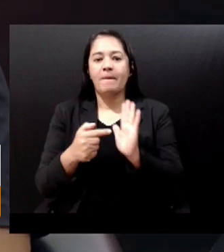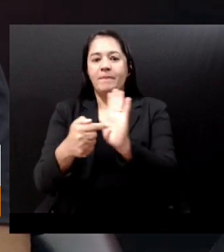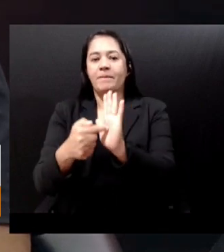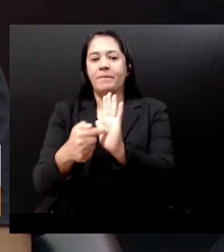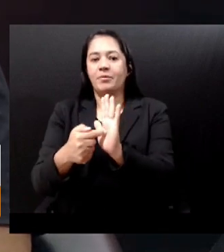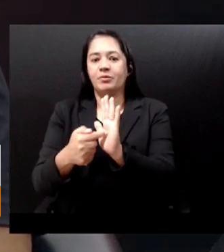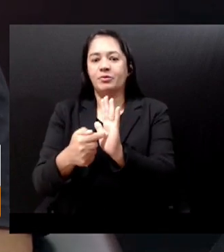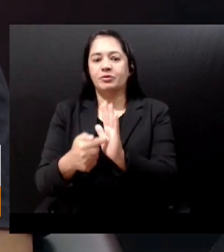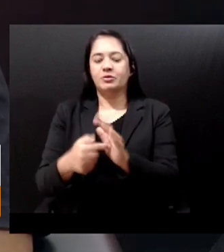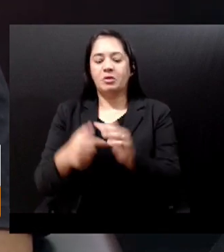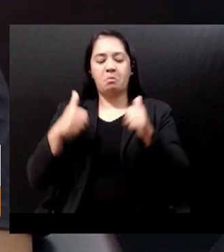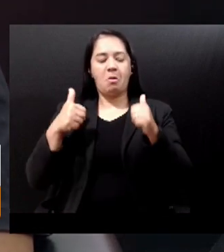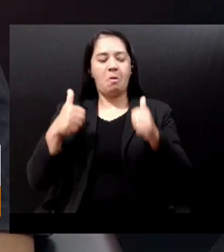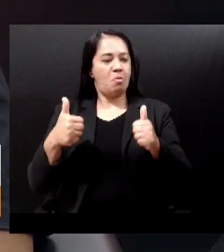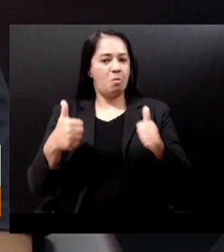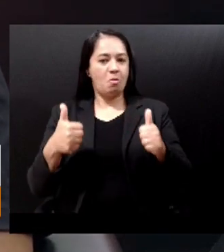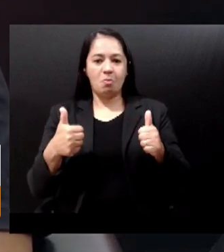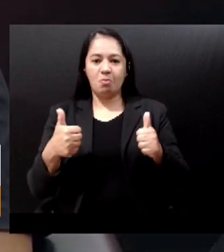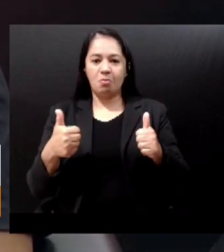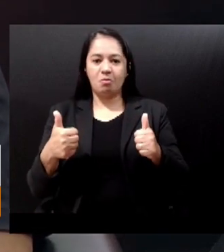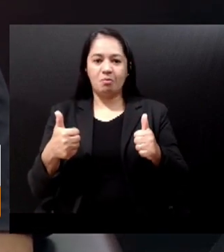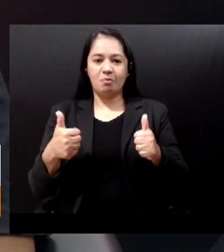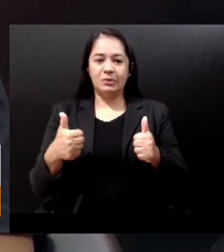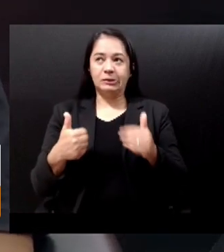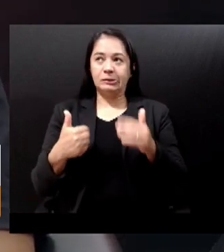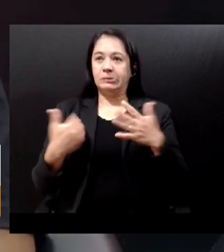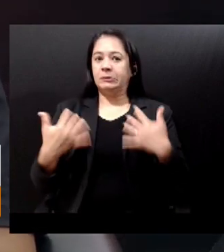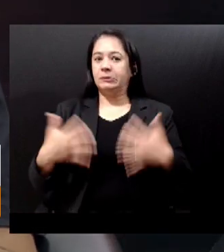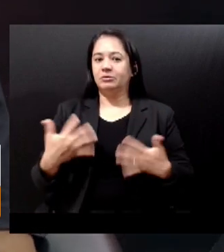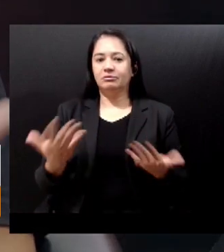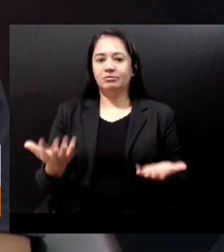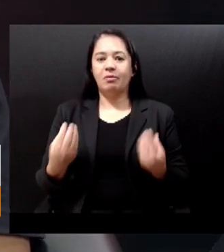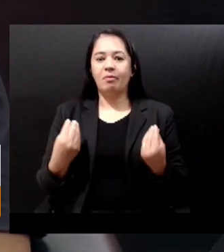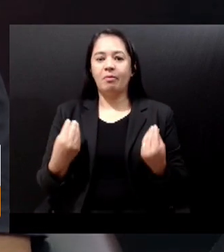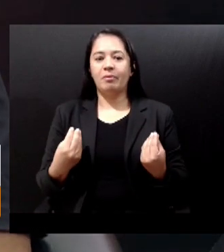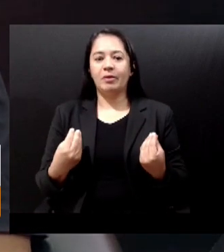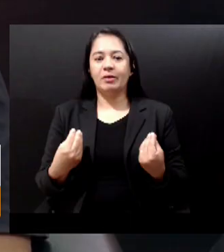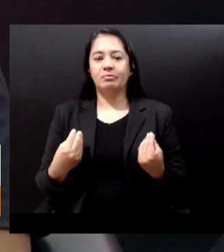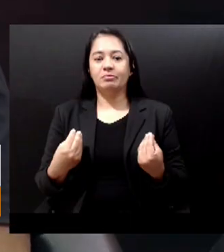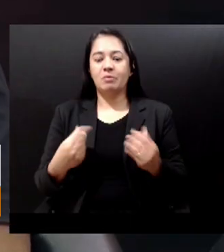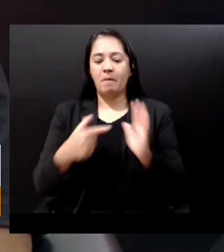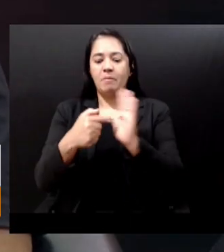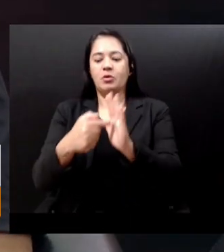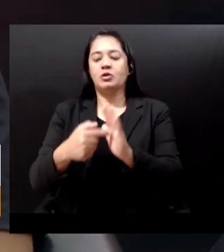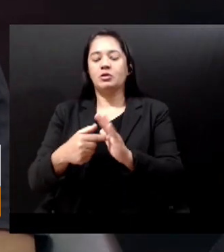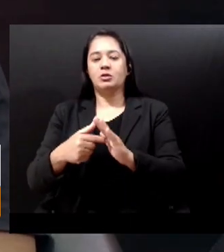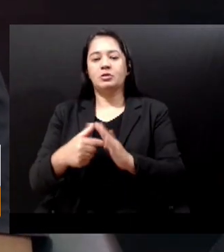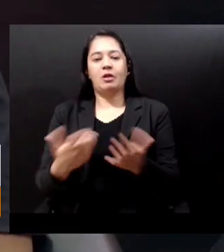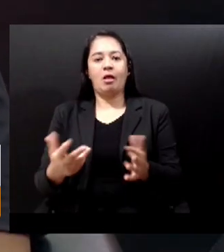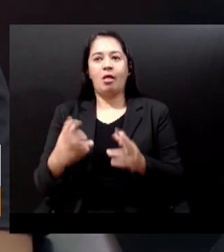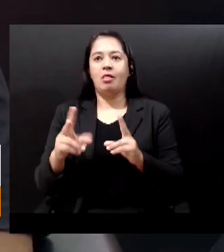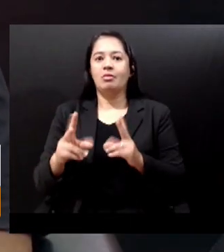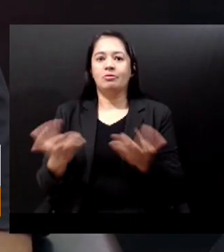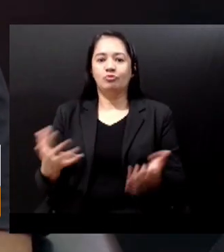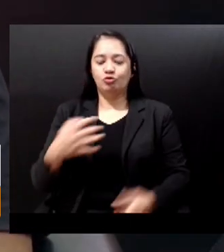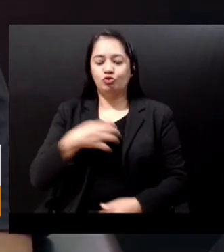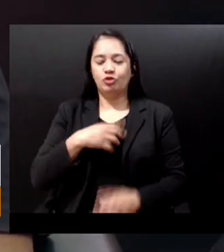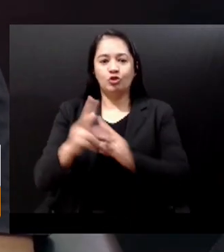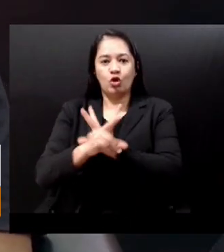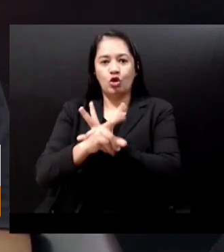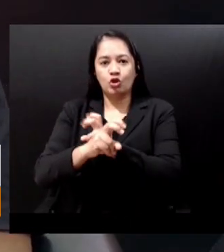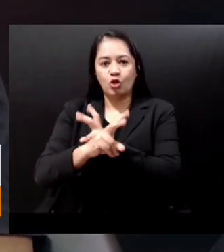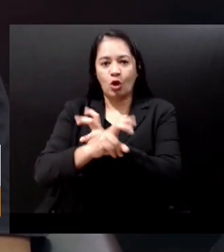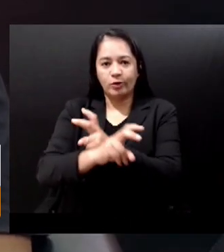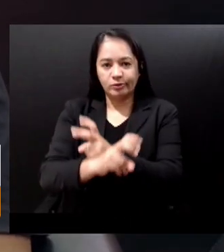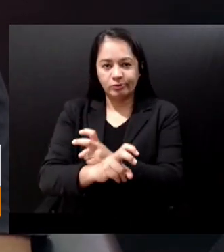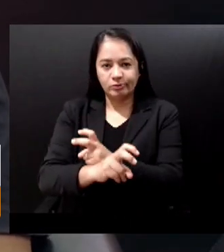aí, Tóxica, extrema, né, extrema, para não dizer porque tóxica, mas e aí todo mundo começa a comprar essa ideia. E aí